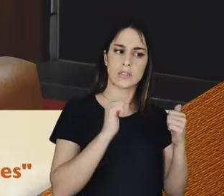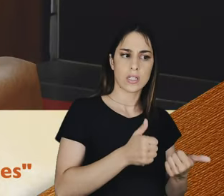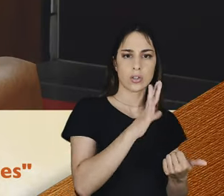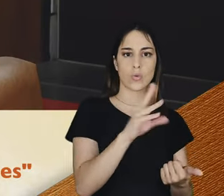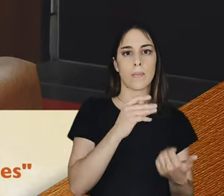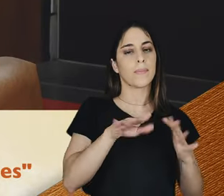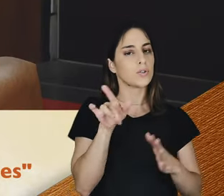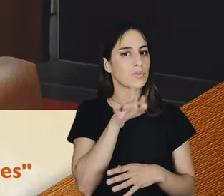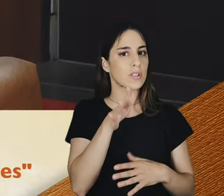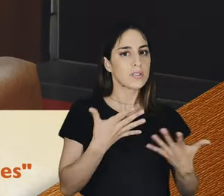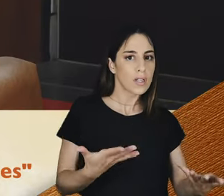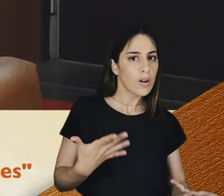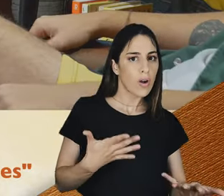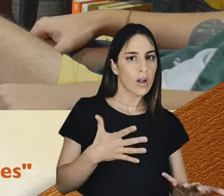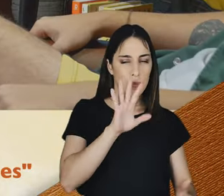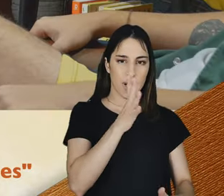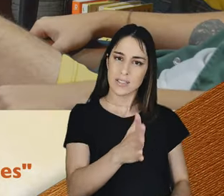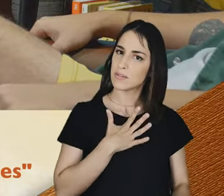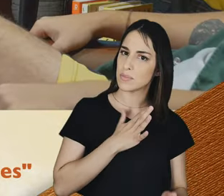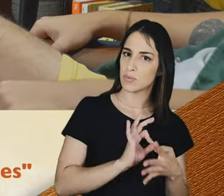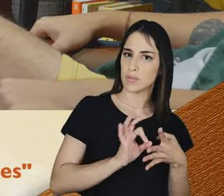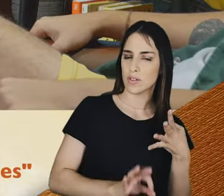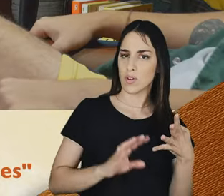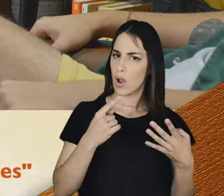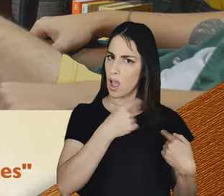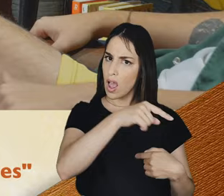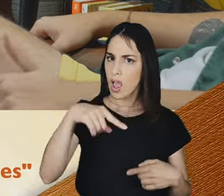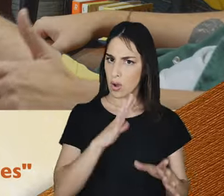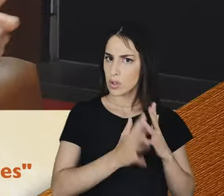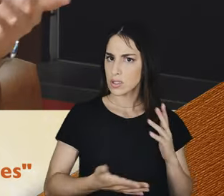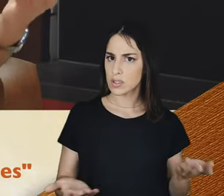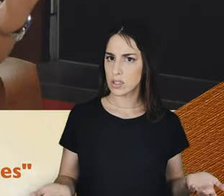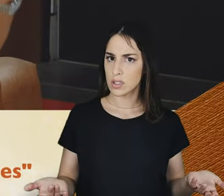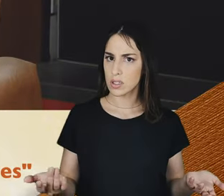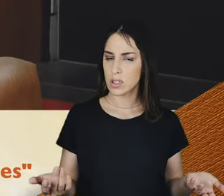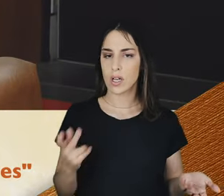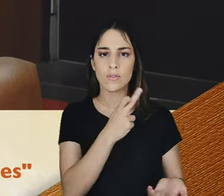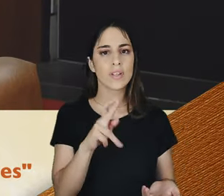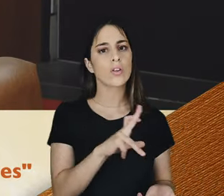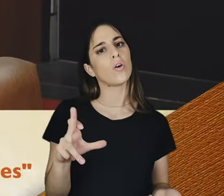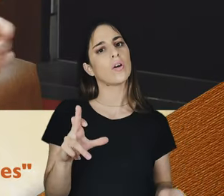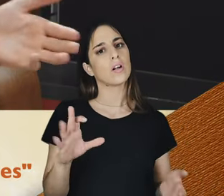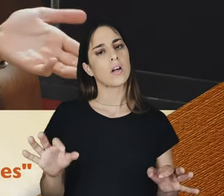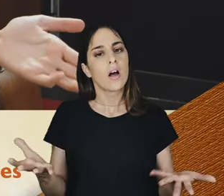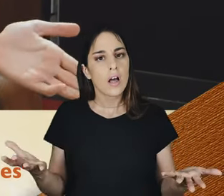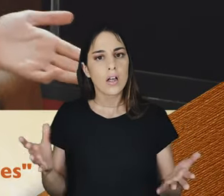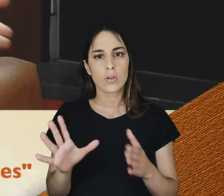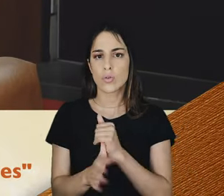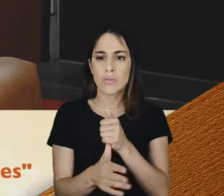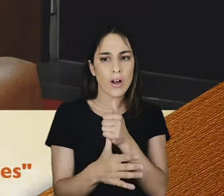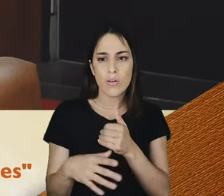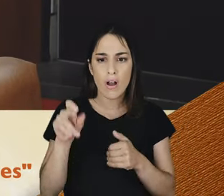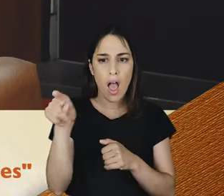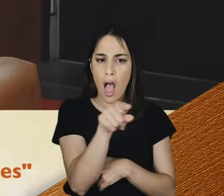isto, tudo o que está a dizer parece muito específico, é algo que costuma acontecer? Vítor, é assim, os tubarões andam por todo lado,